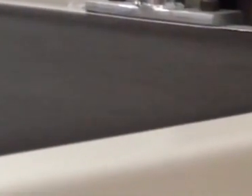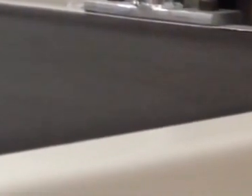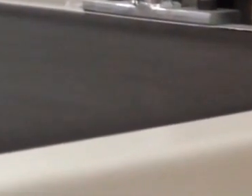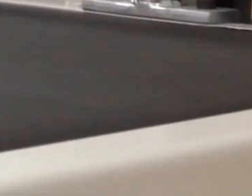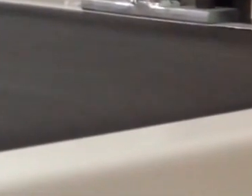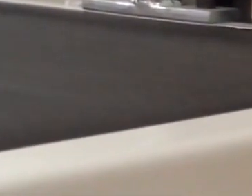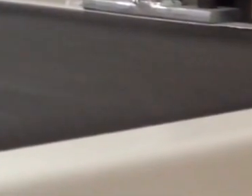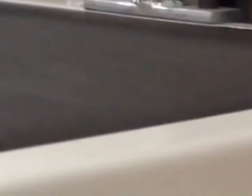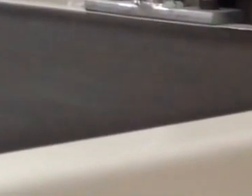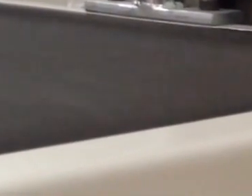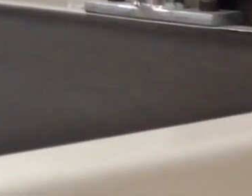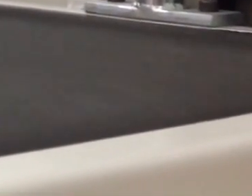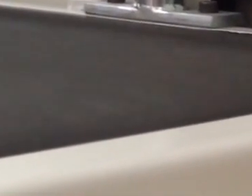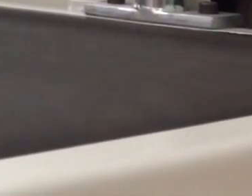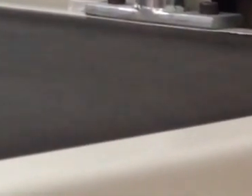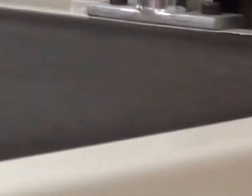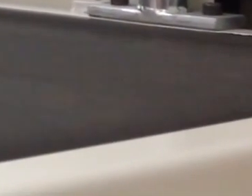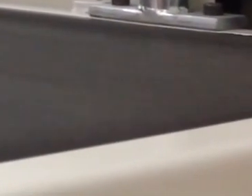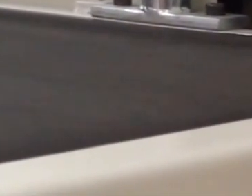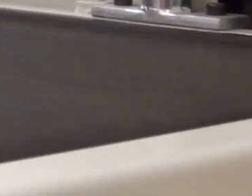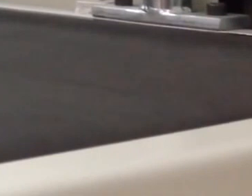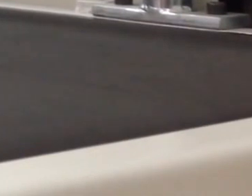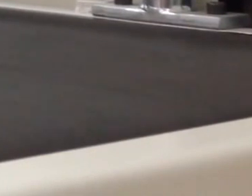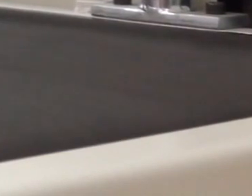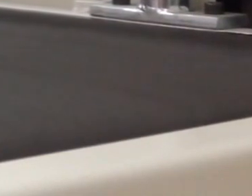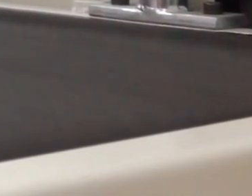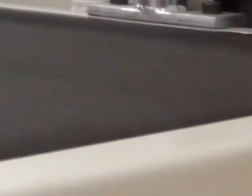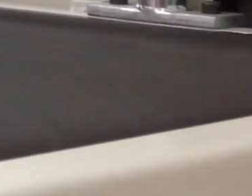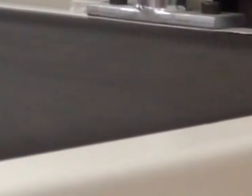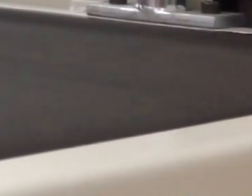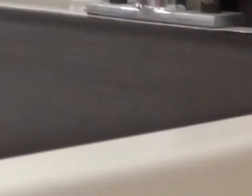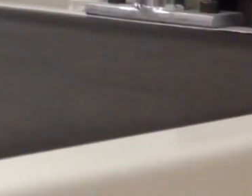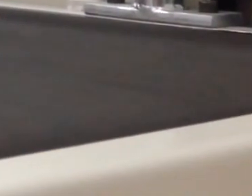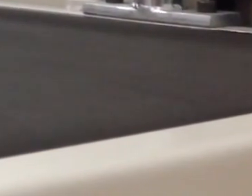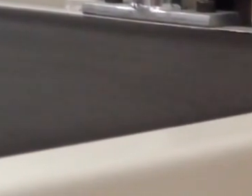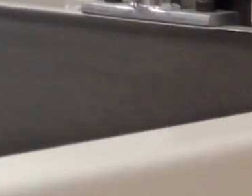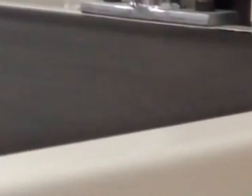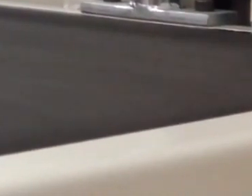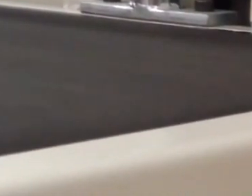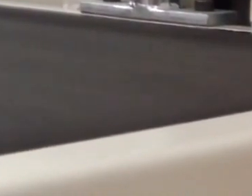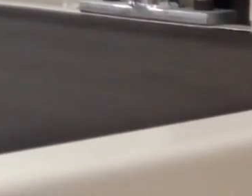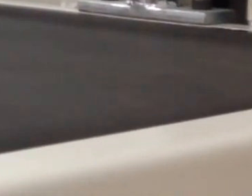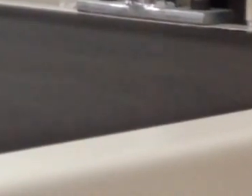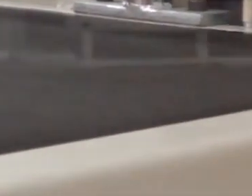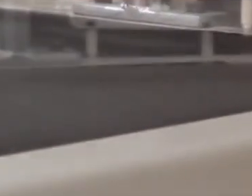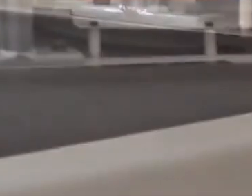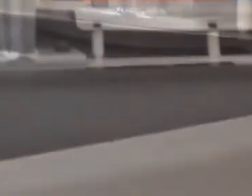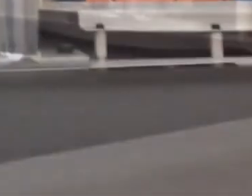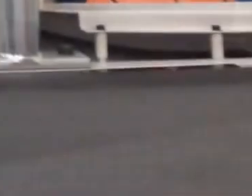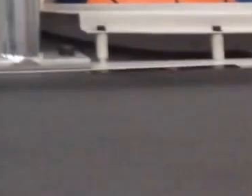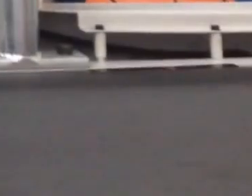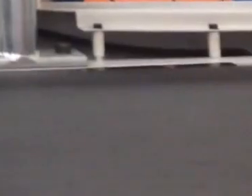dos ossos em certas áreas do corpo. É semelhante à acondroplasia, mas tem características menos